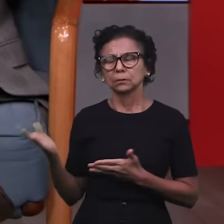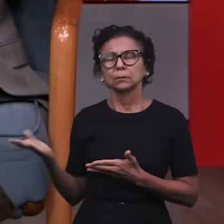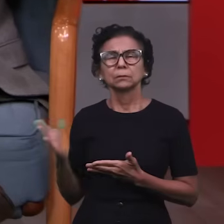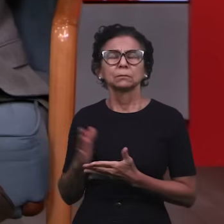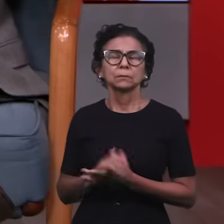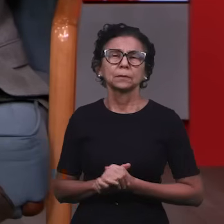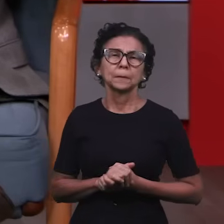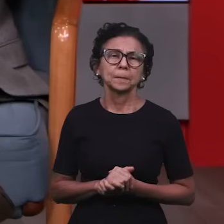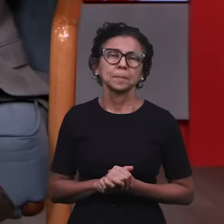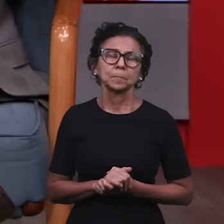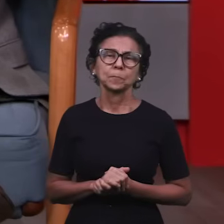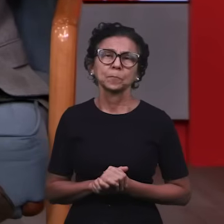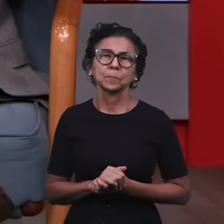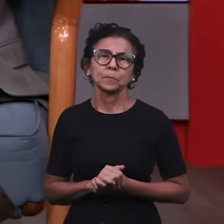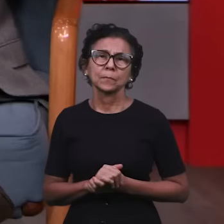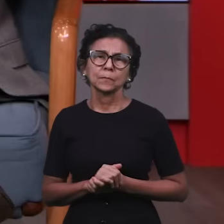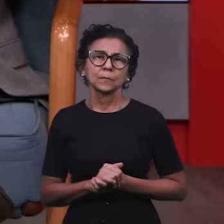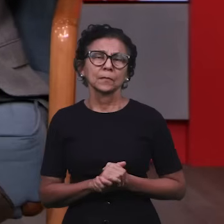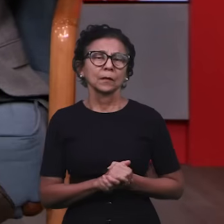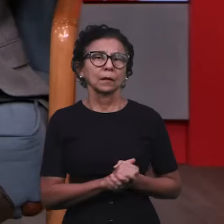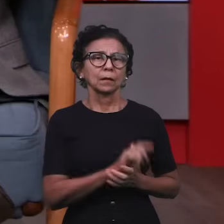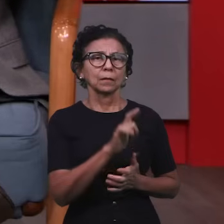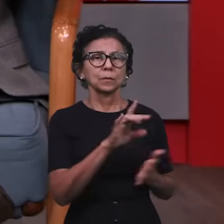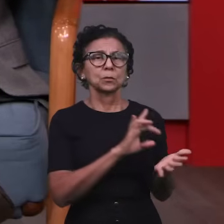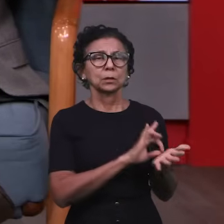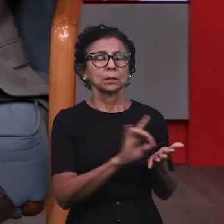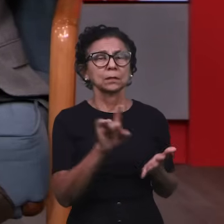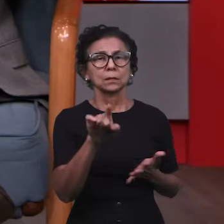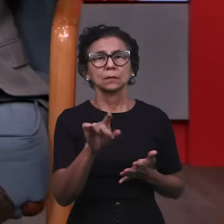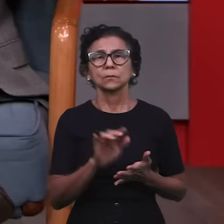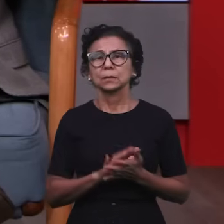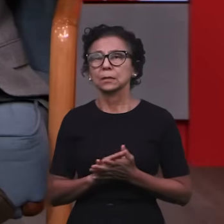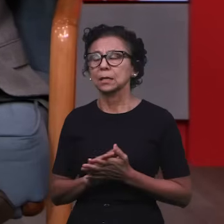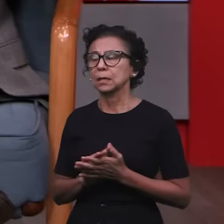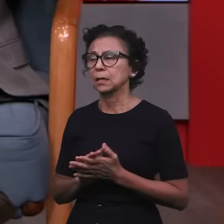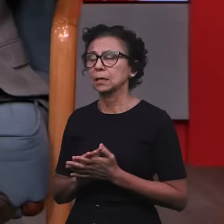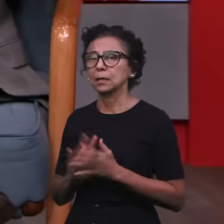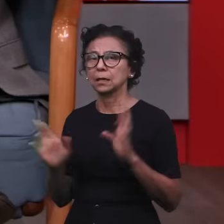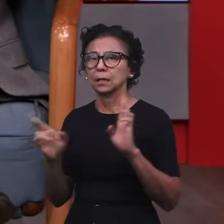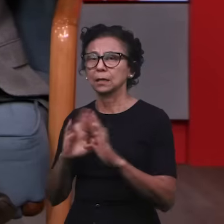quê? Expõe aos inimigos. Às vezes você faz um comentário